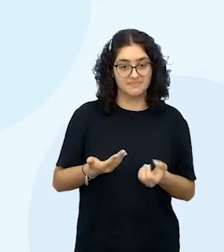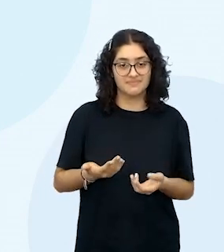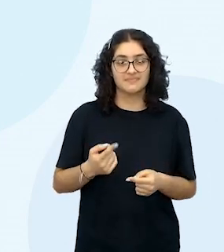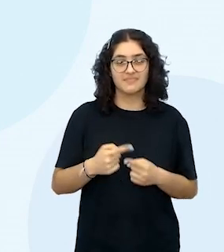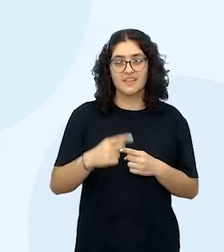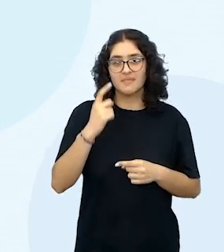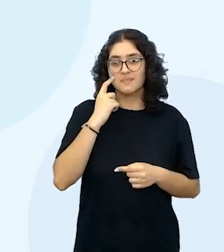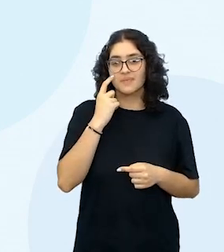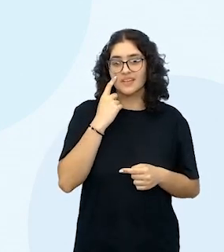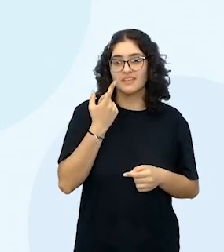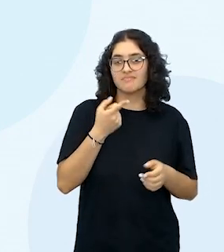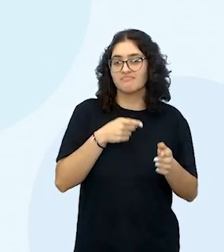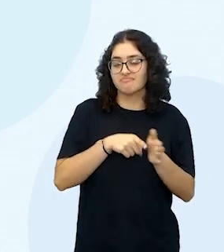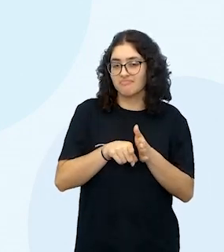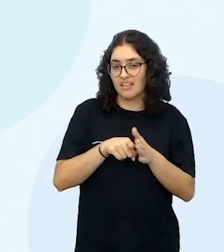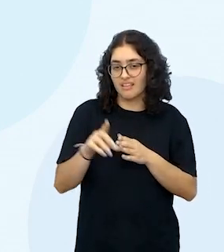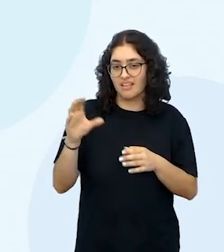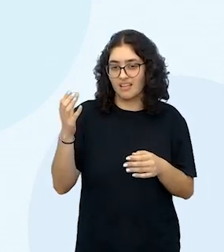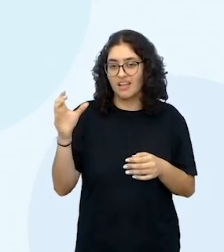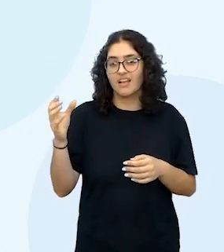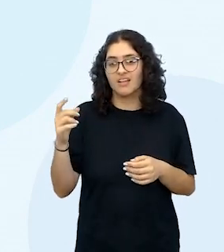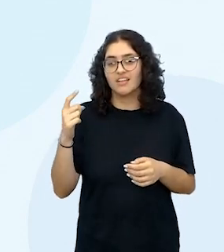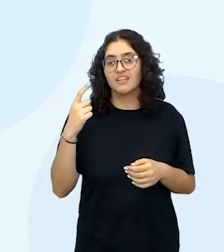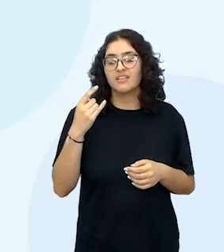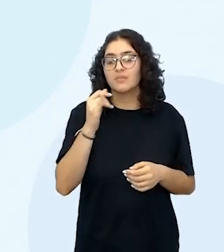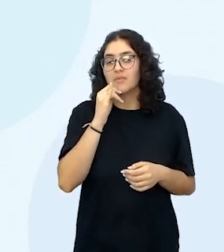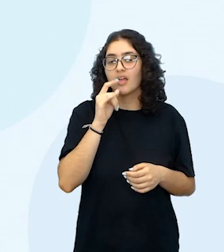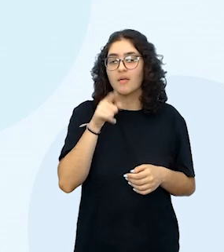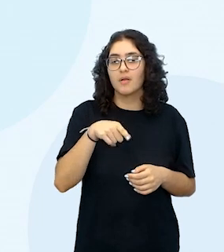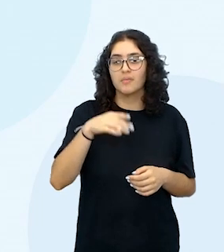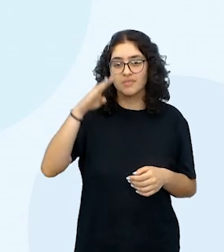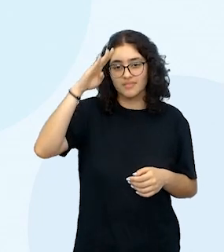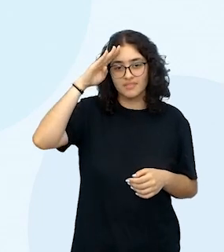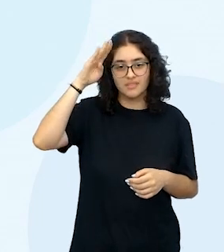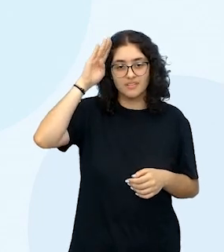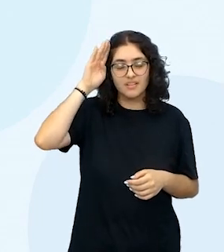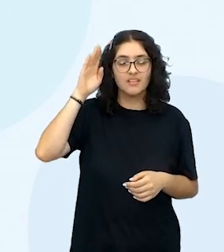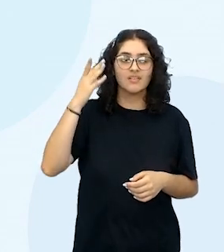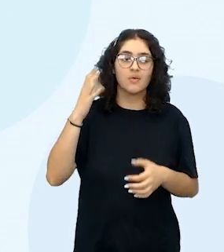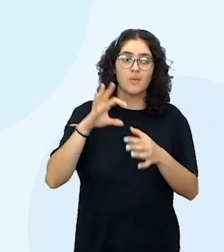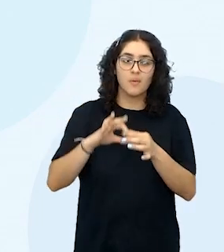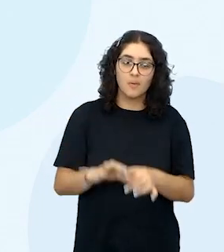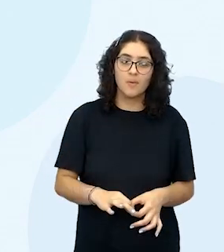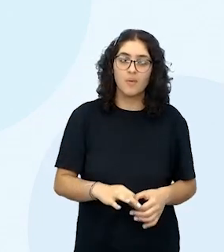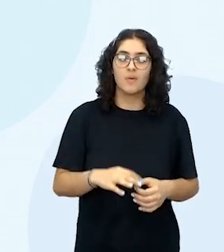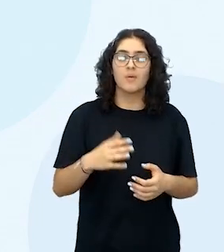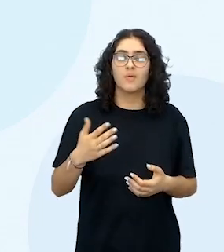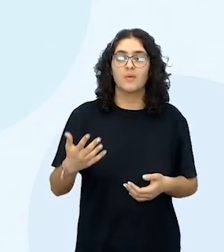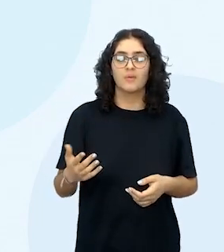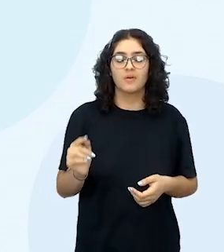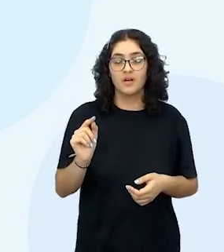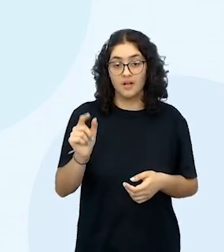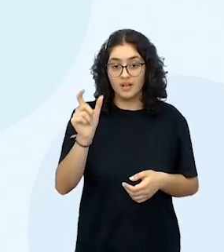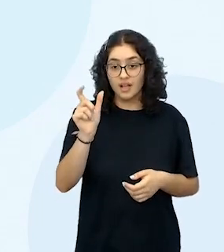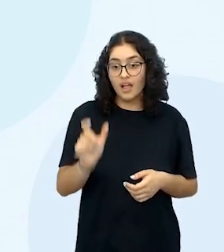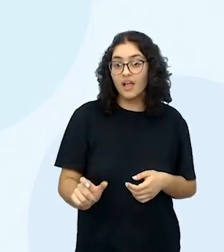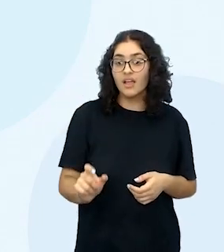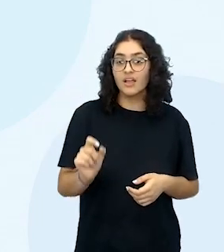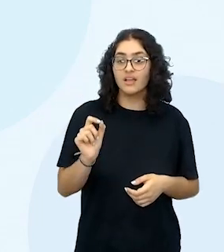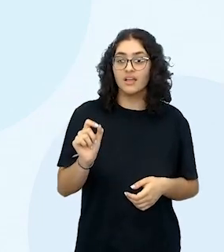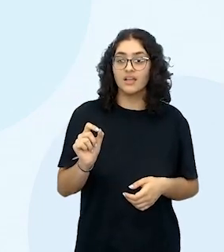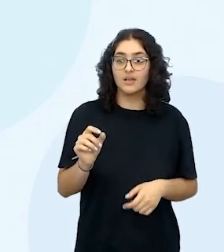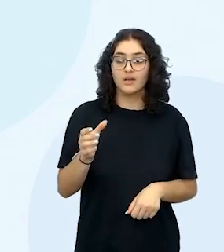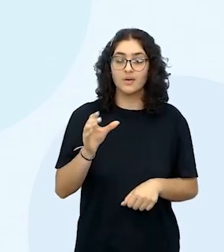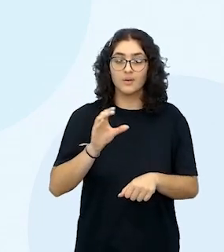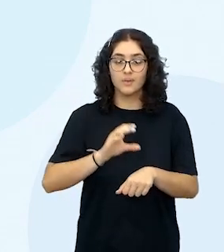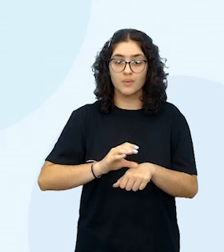em iniciação científica, né, a gente já pensa no contexto acadêmico, a gente já pensa no contexto de alguém que está fazendo um curso